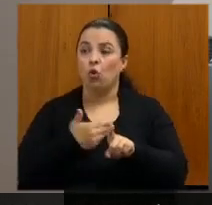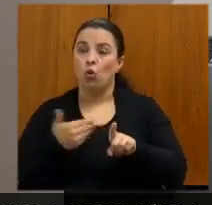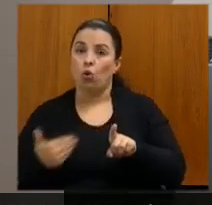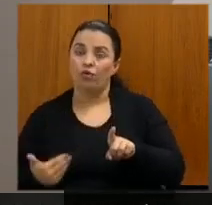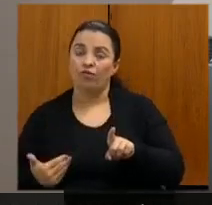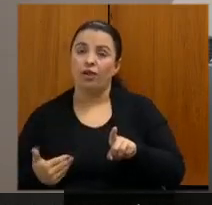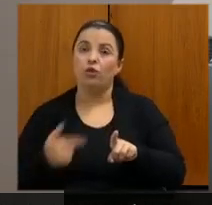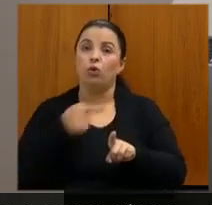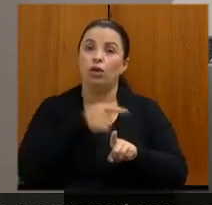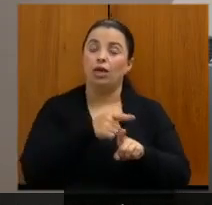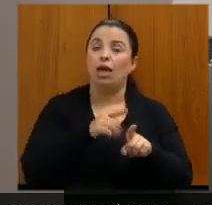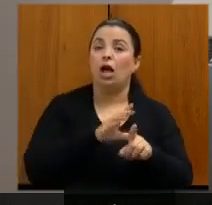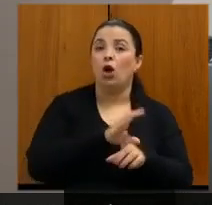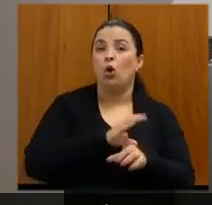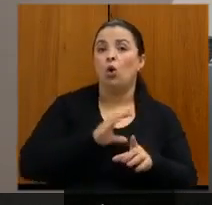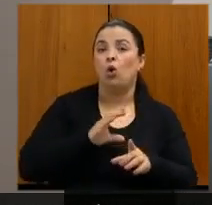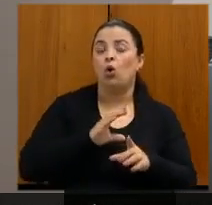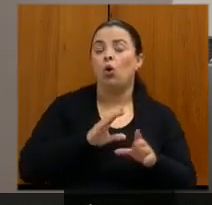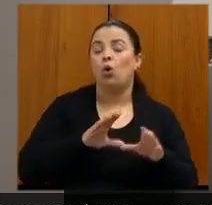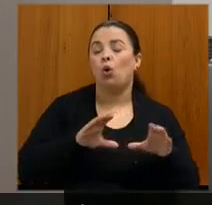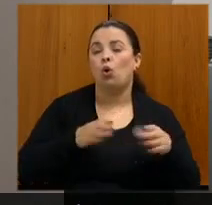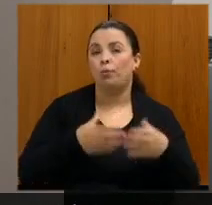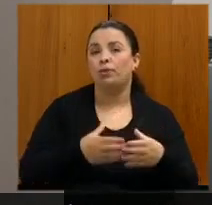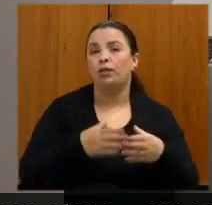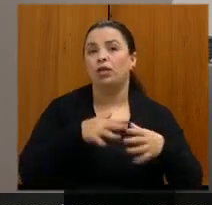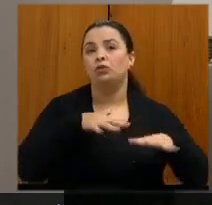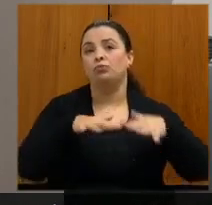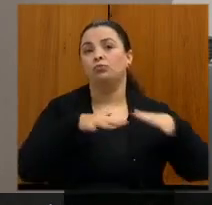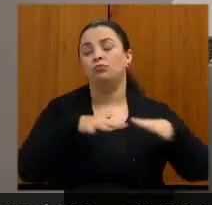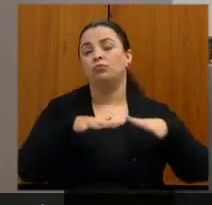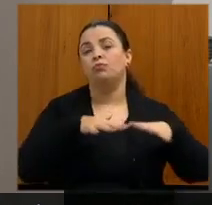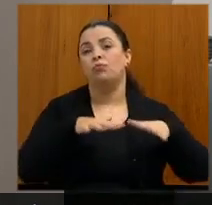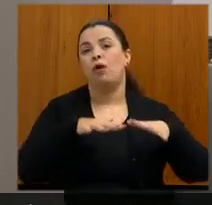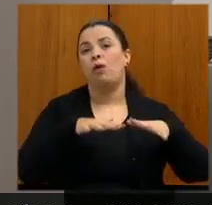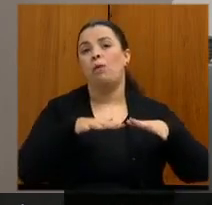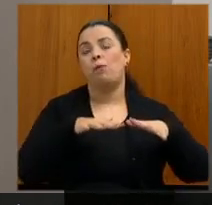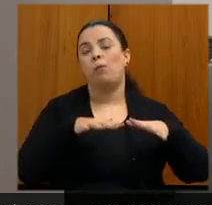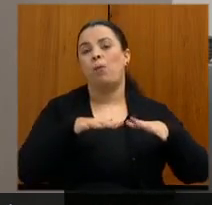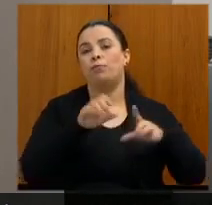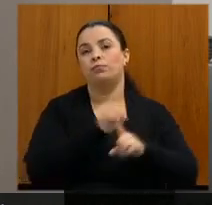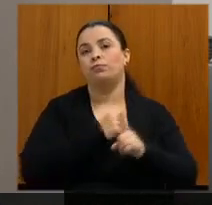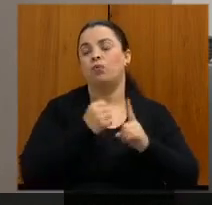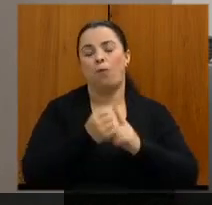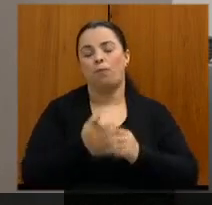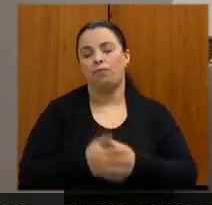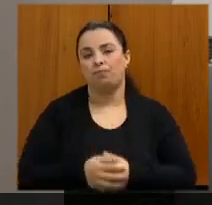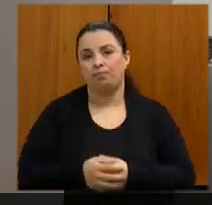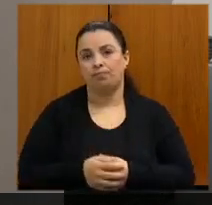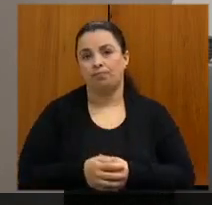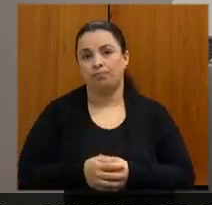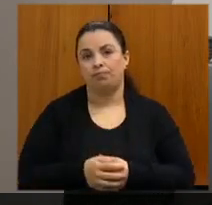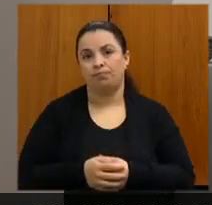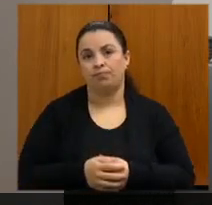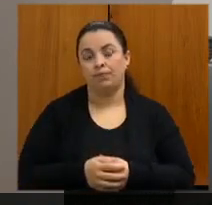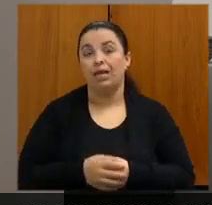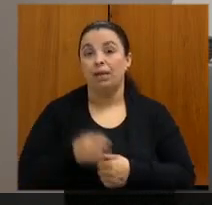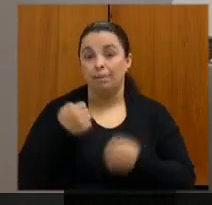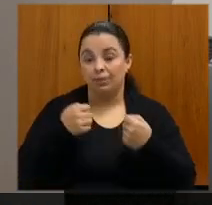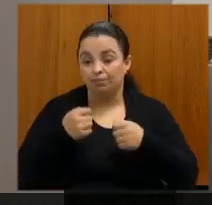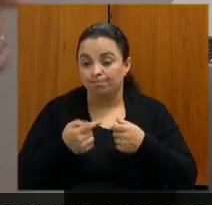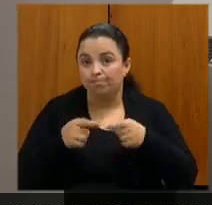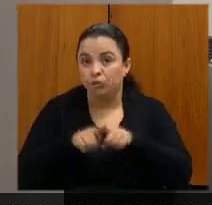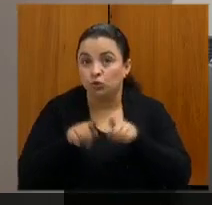e comunidades e movimentos sociais fosse conjunta o poder não podia estar na